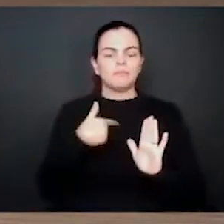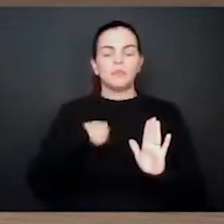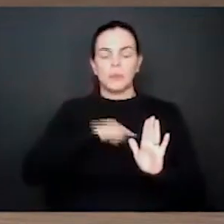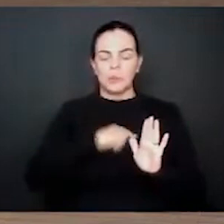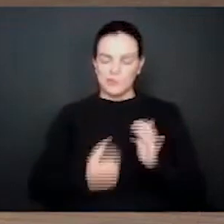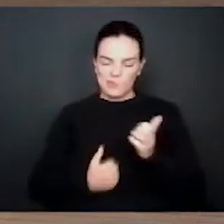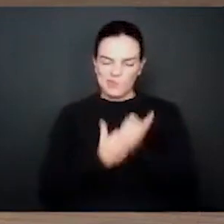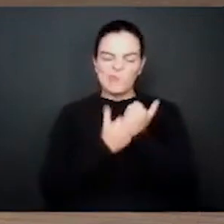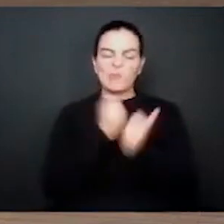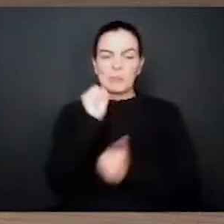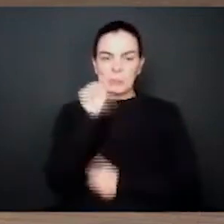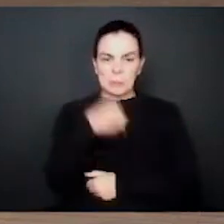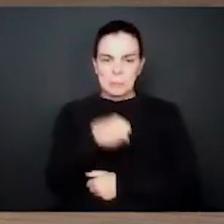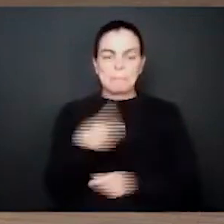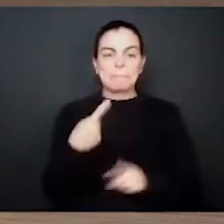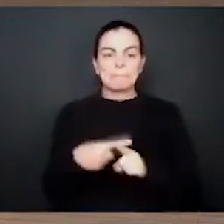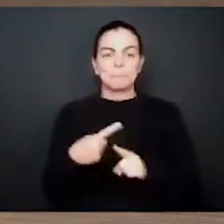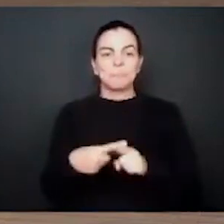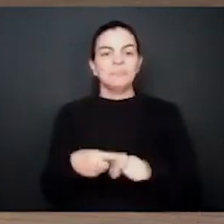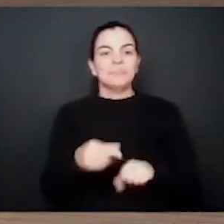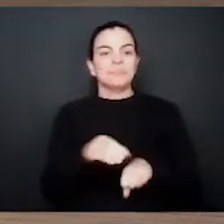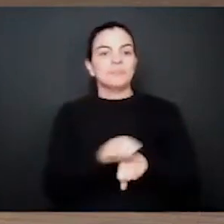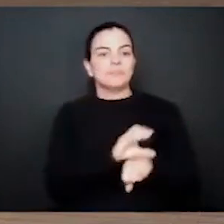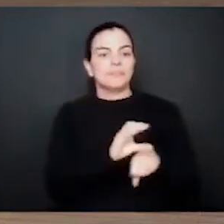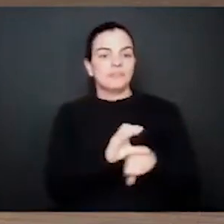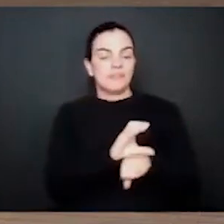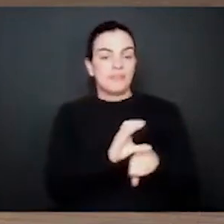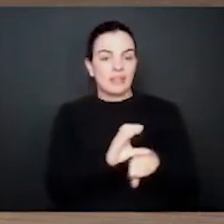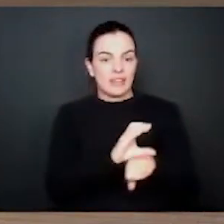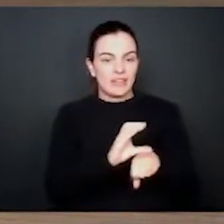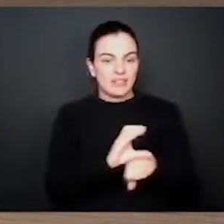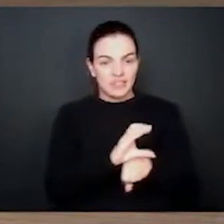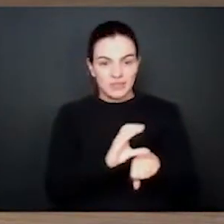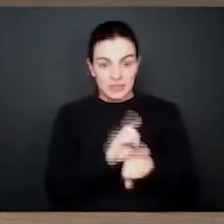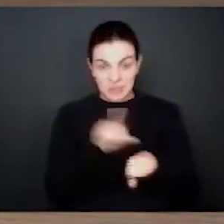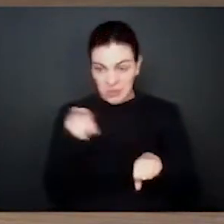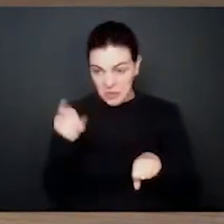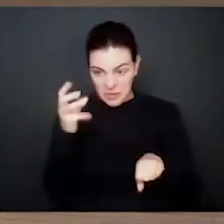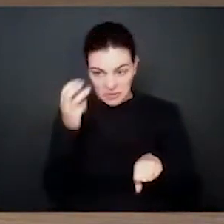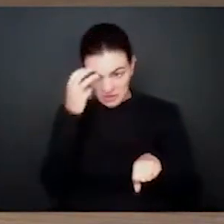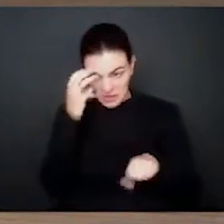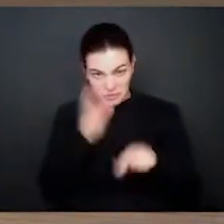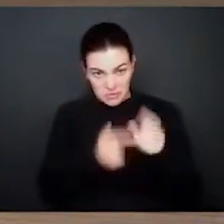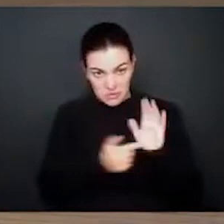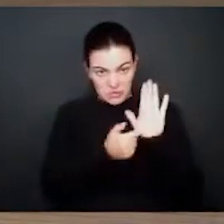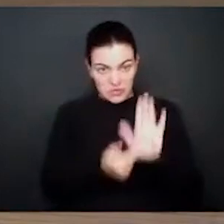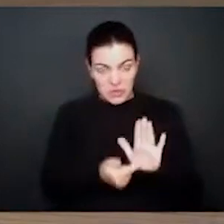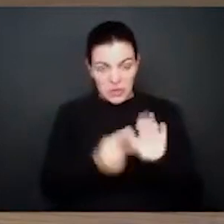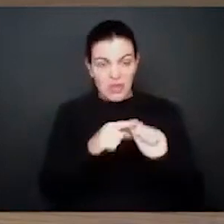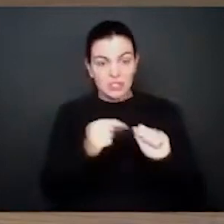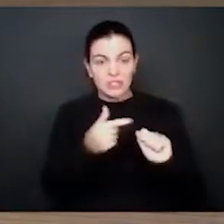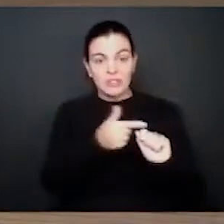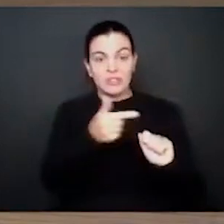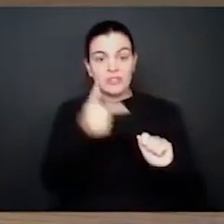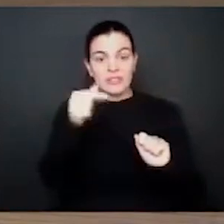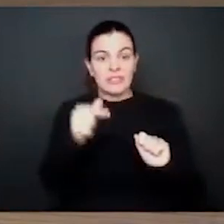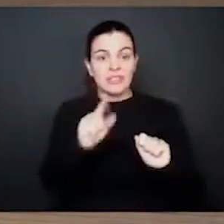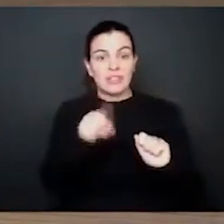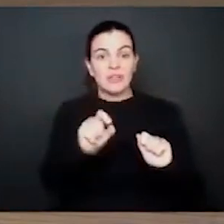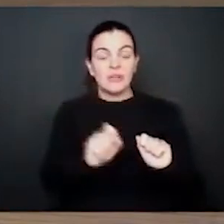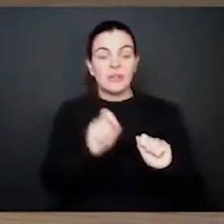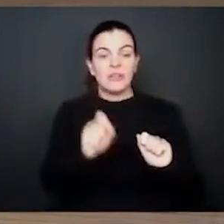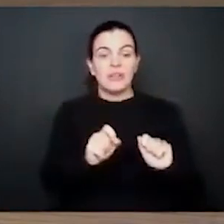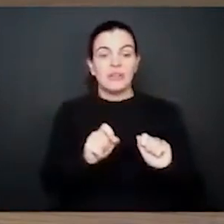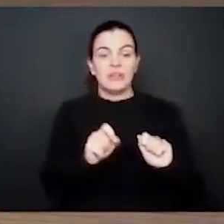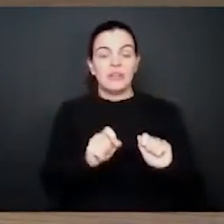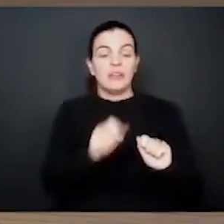própria Constituição, como diz, já feita a leitura pelo vereador Dalton, no seu artigo 227, que determina que nossas crianças e adolescentes têm